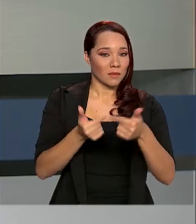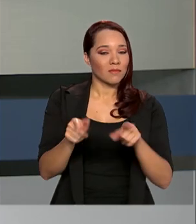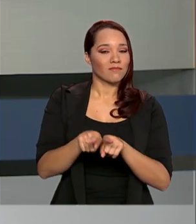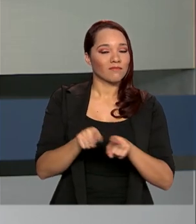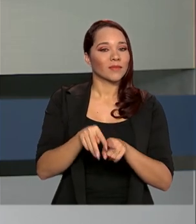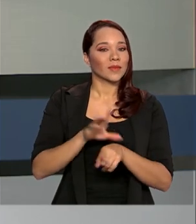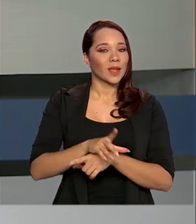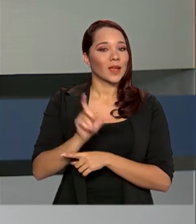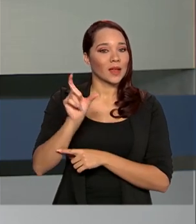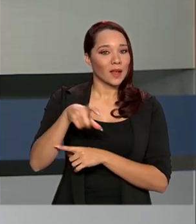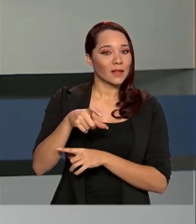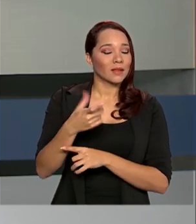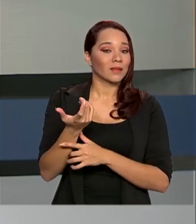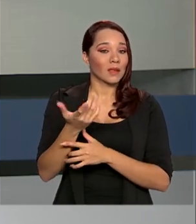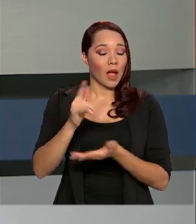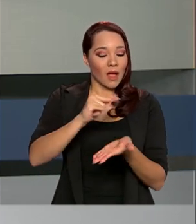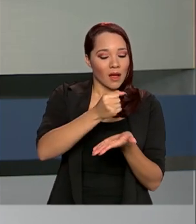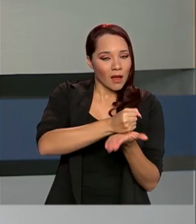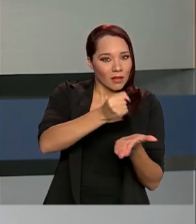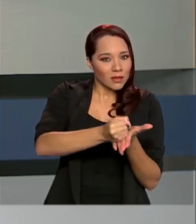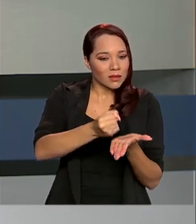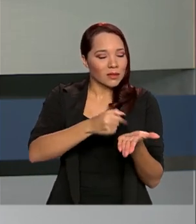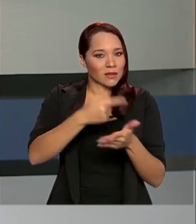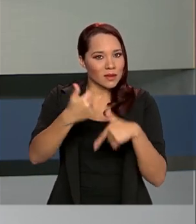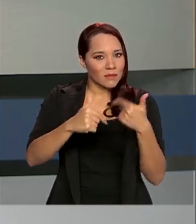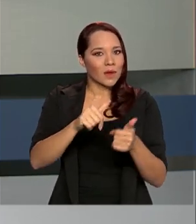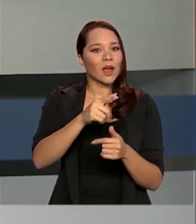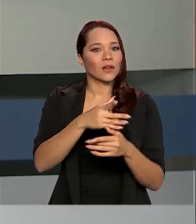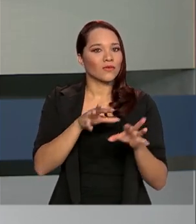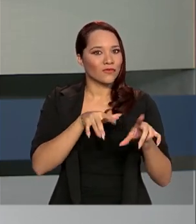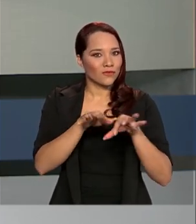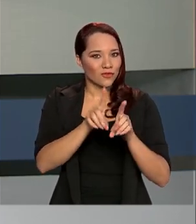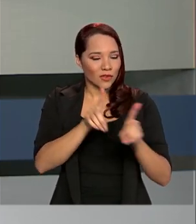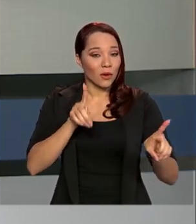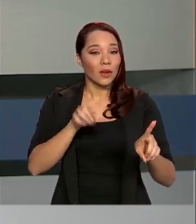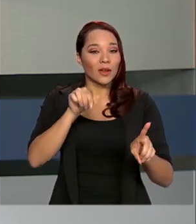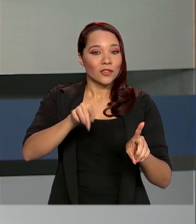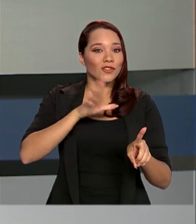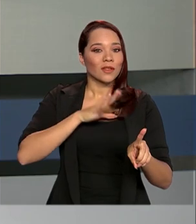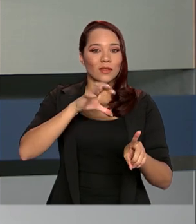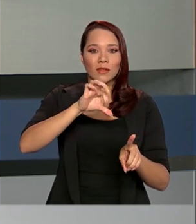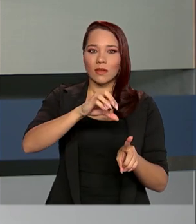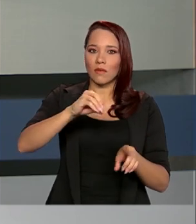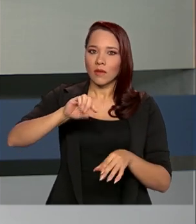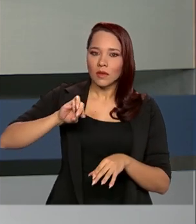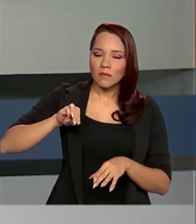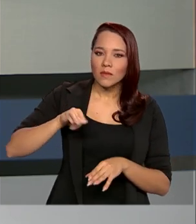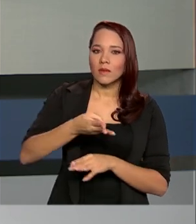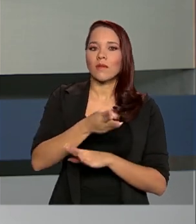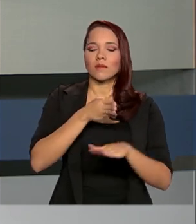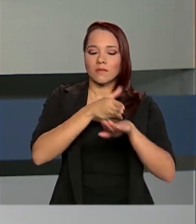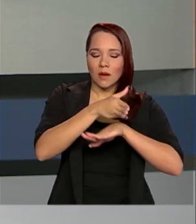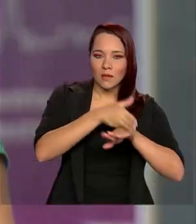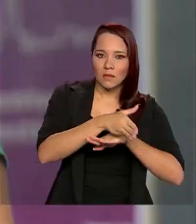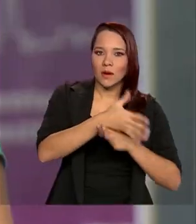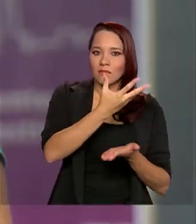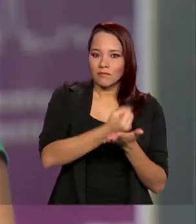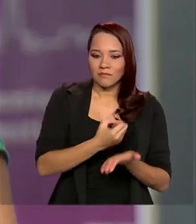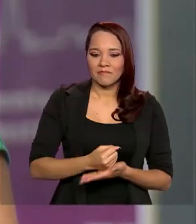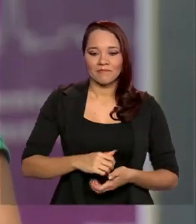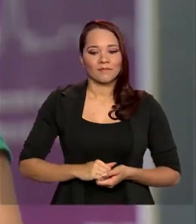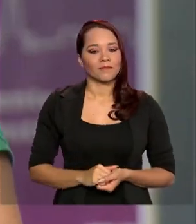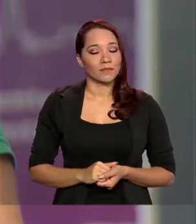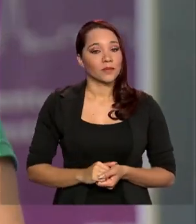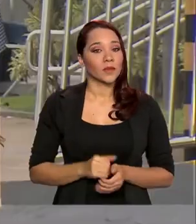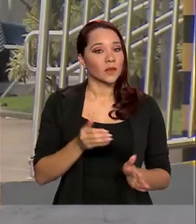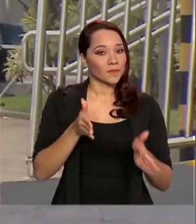A carteira de trabalho digital, só neste ano o aplicativo já teve mais de 90 milhões de acessos. Nesse